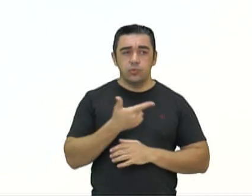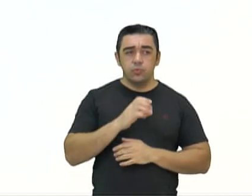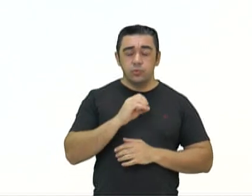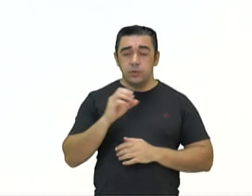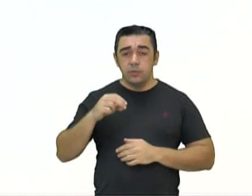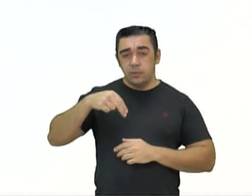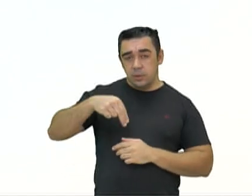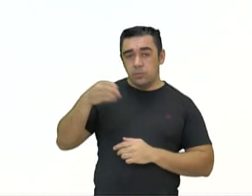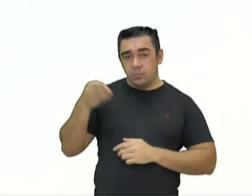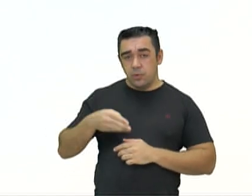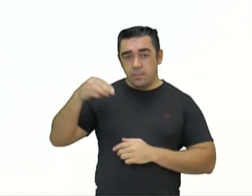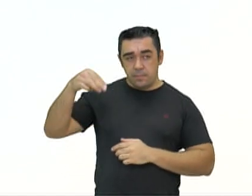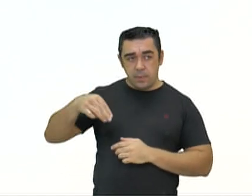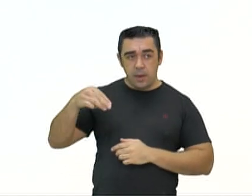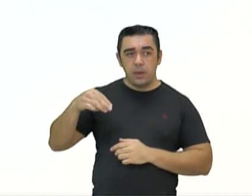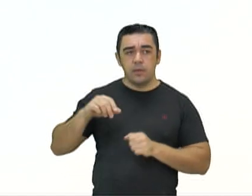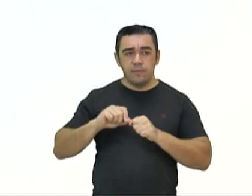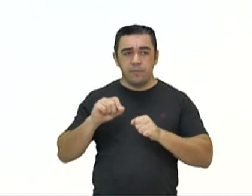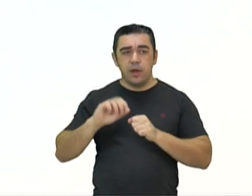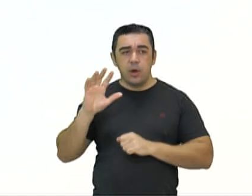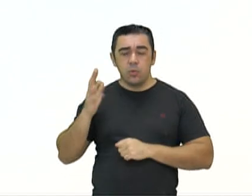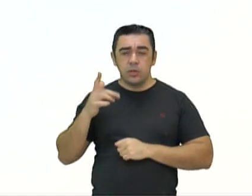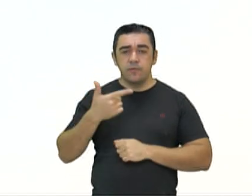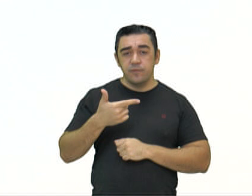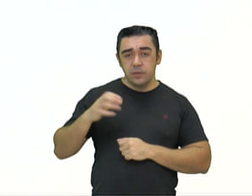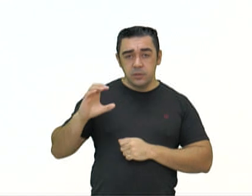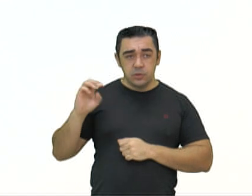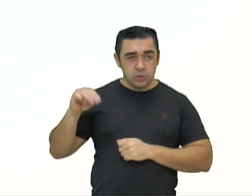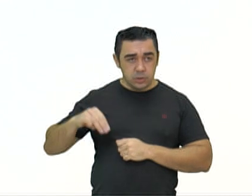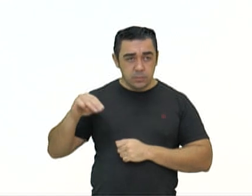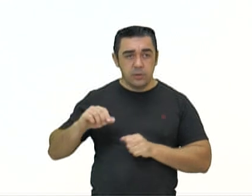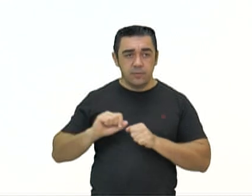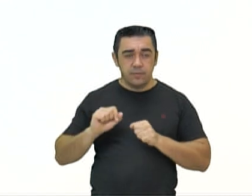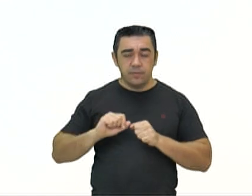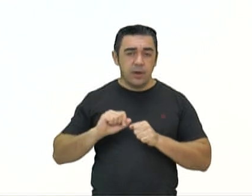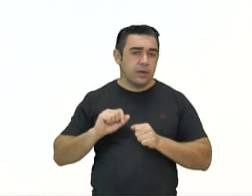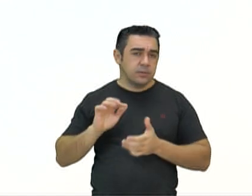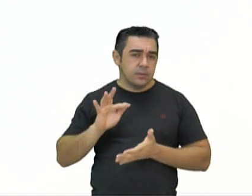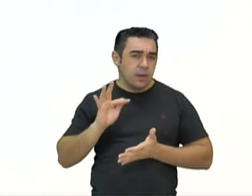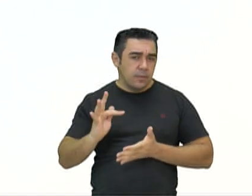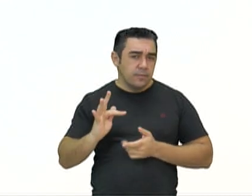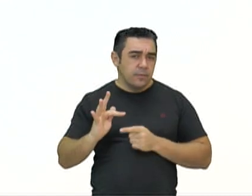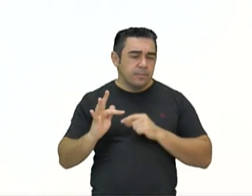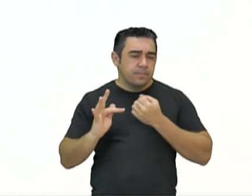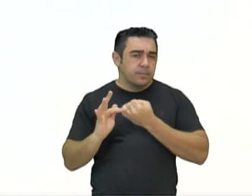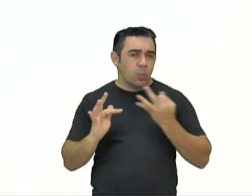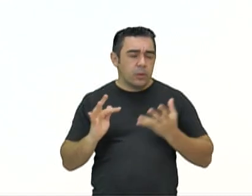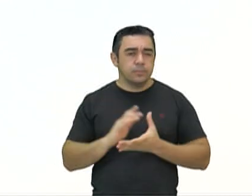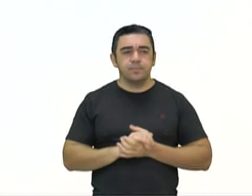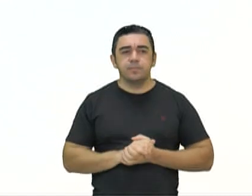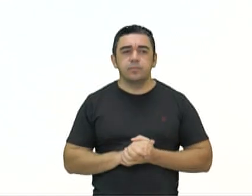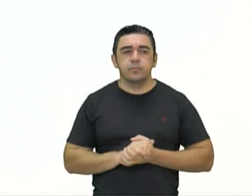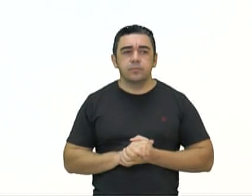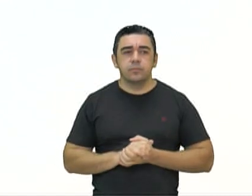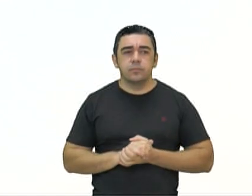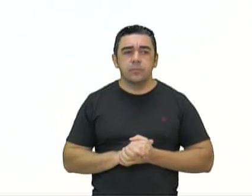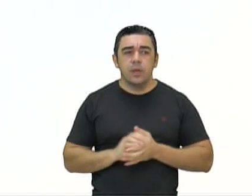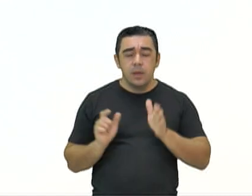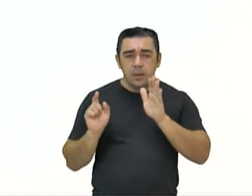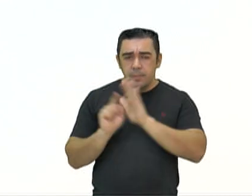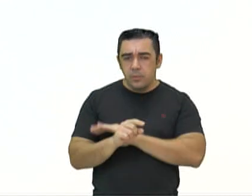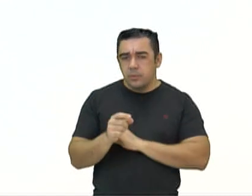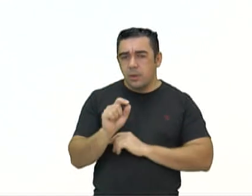sofre uma deformação de 20 centímetros mediante a aplicação de uma força. A intensidade